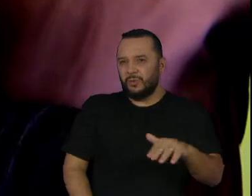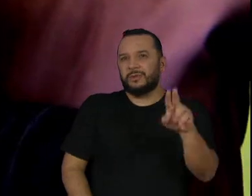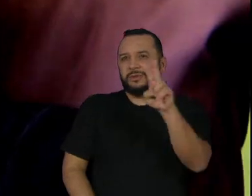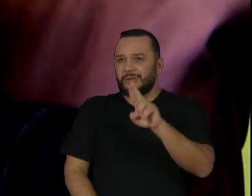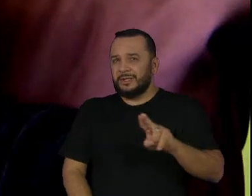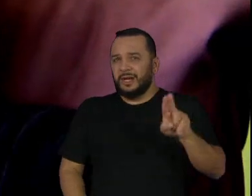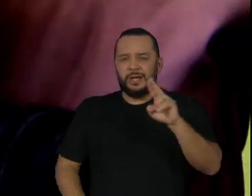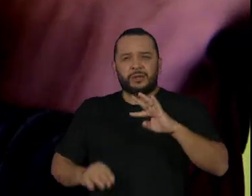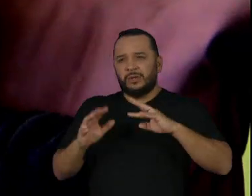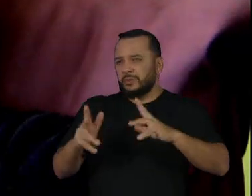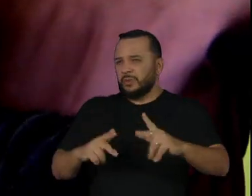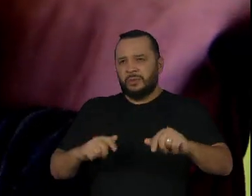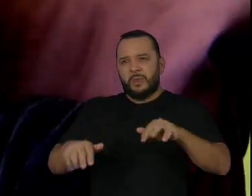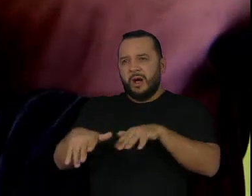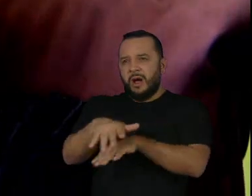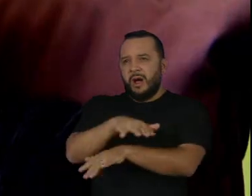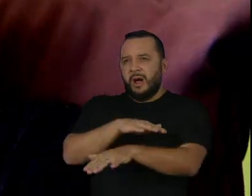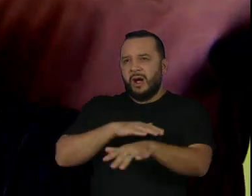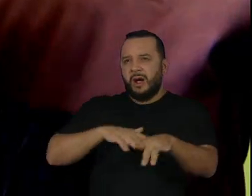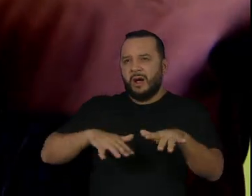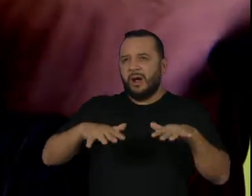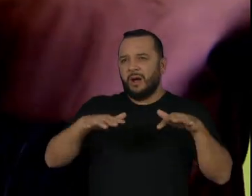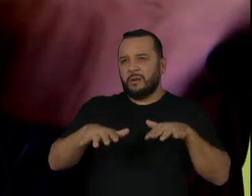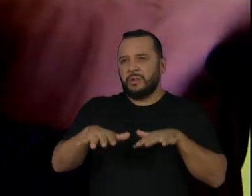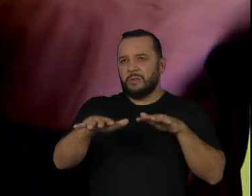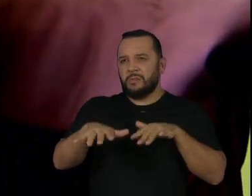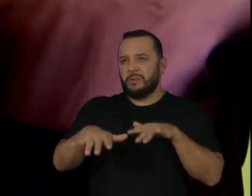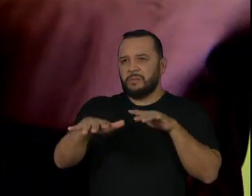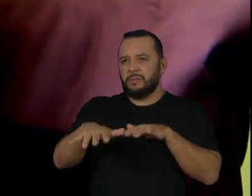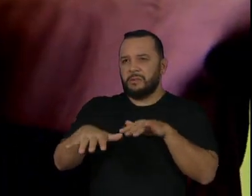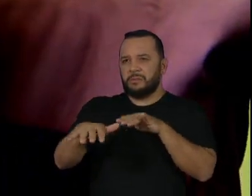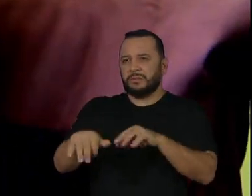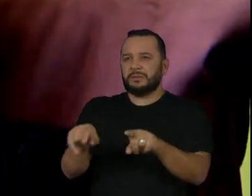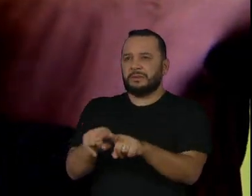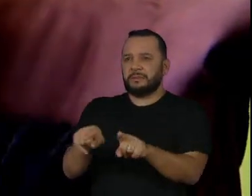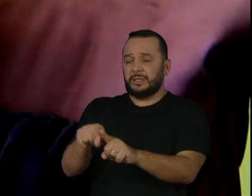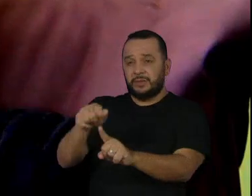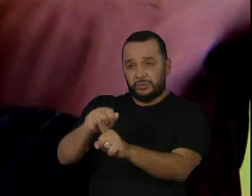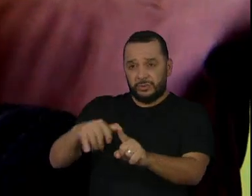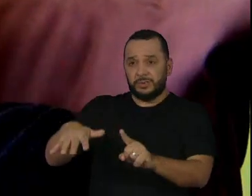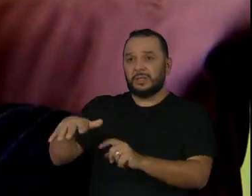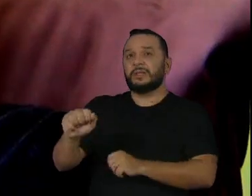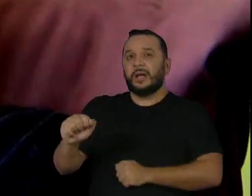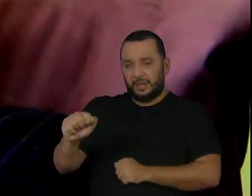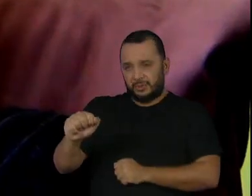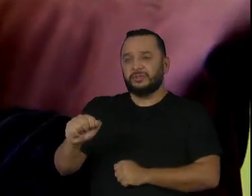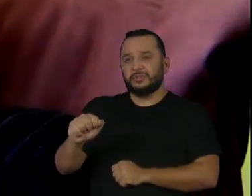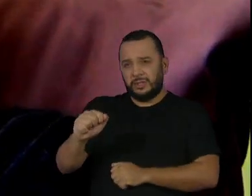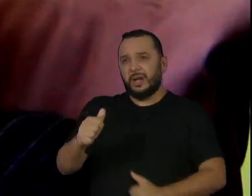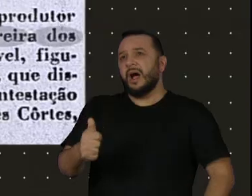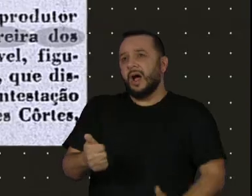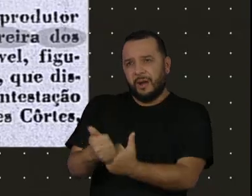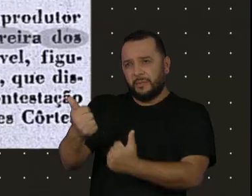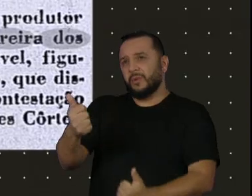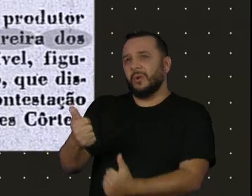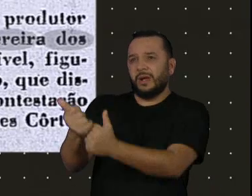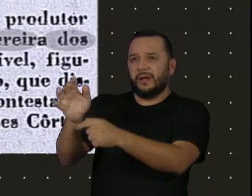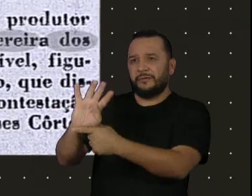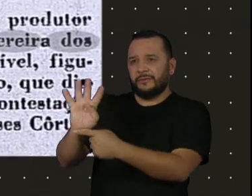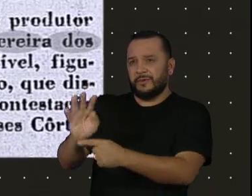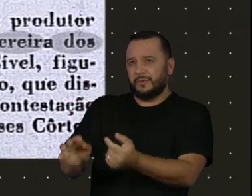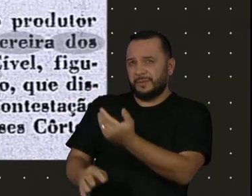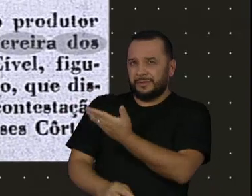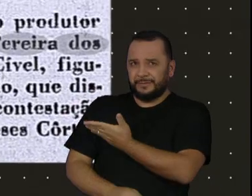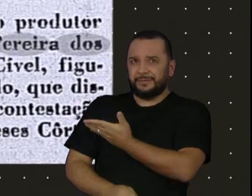A mobilização de uma parte da sociedade em favor de um filme.